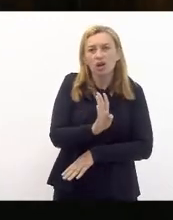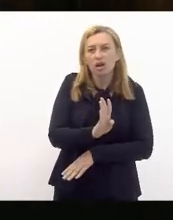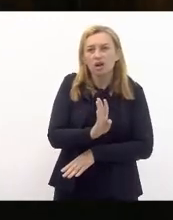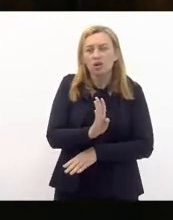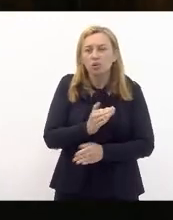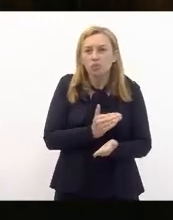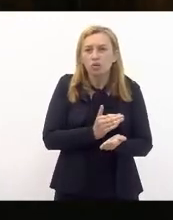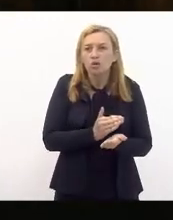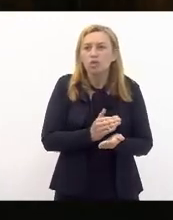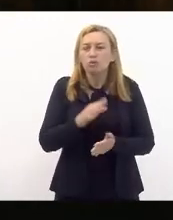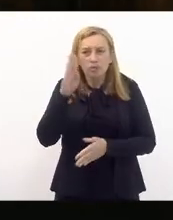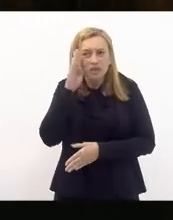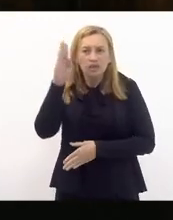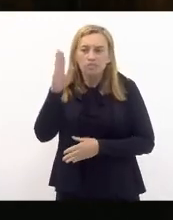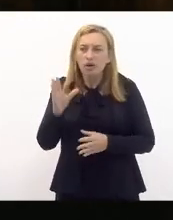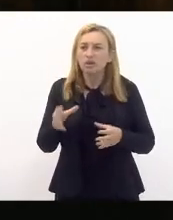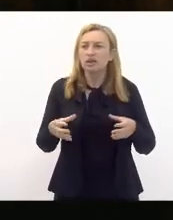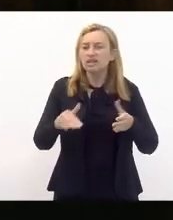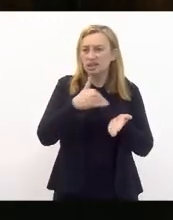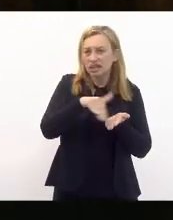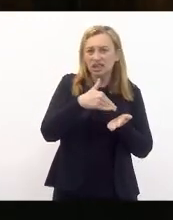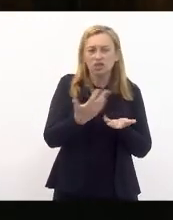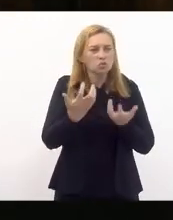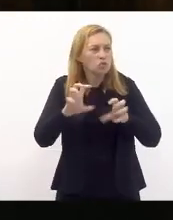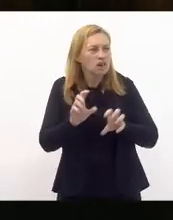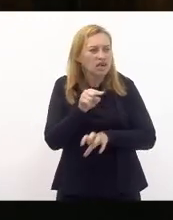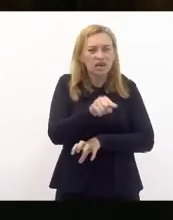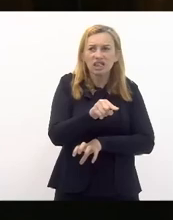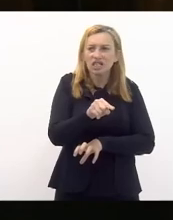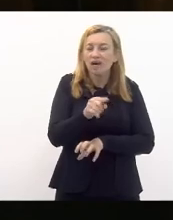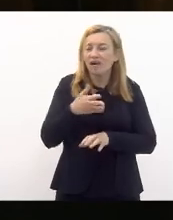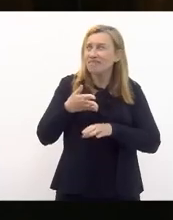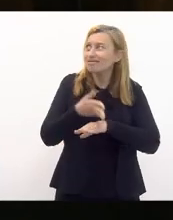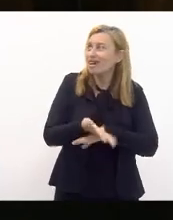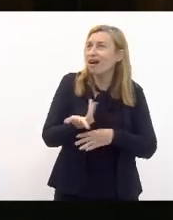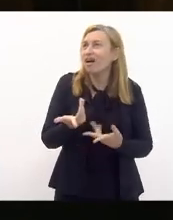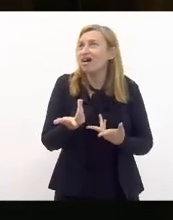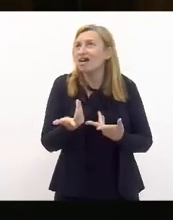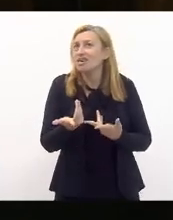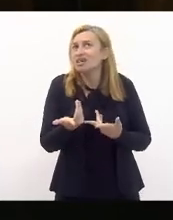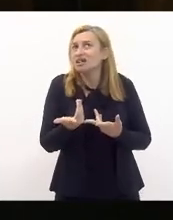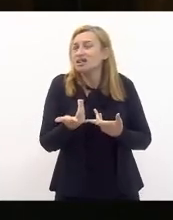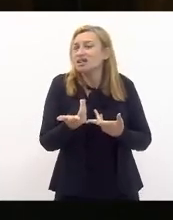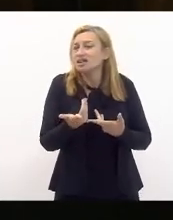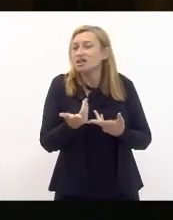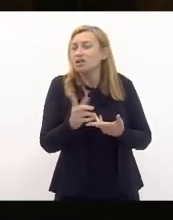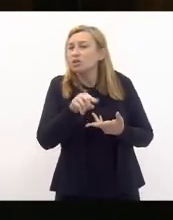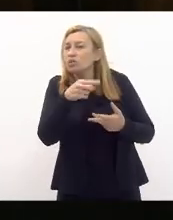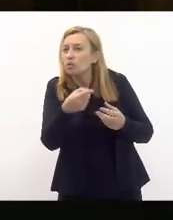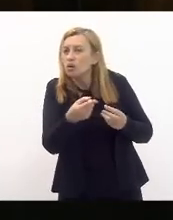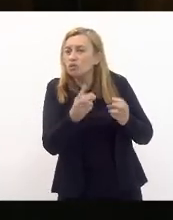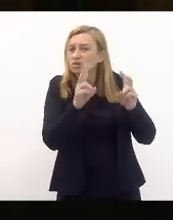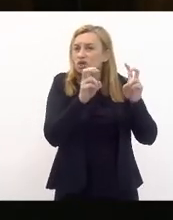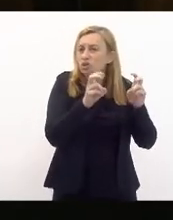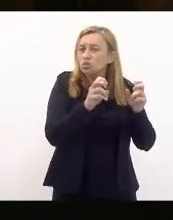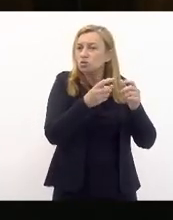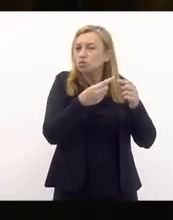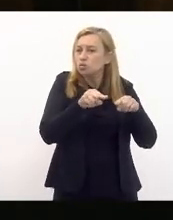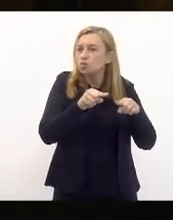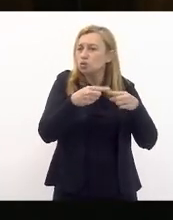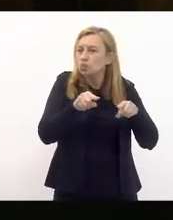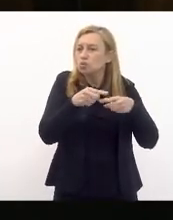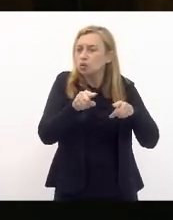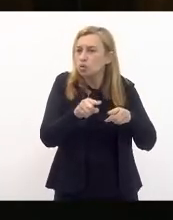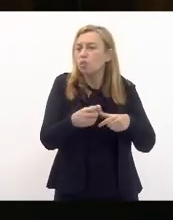daquela secretaria e não quero aqui é entrar nos pormenores das perseguições